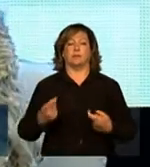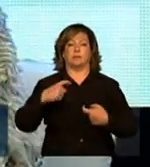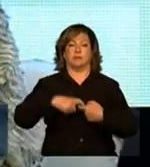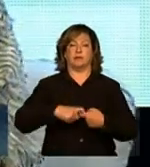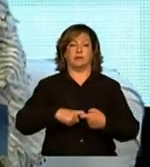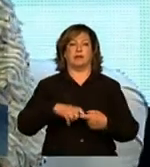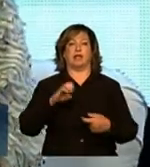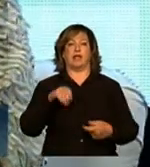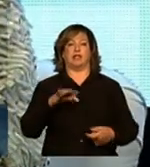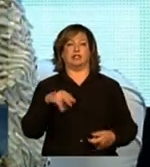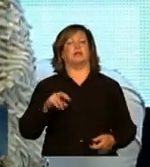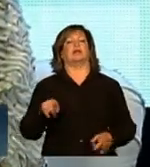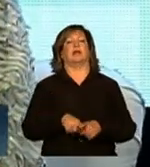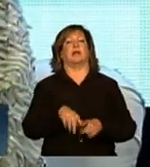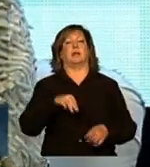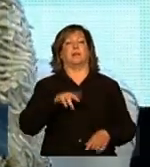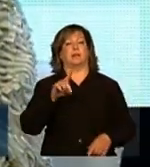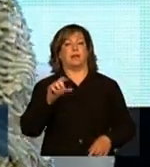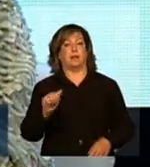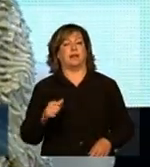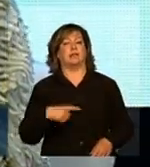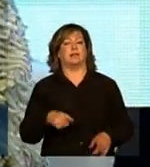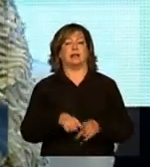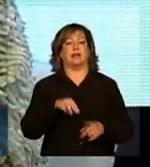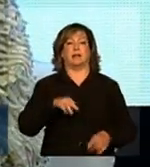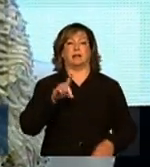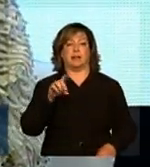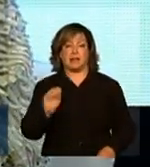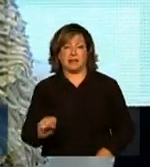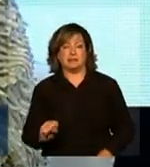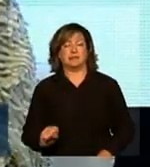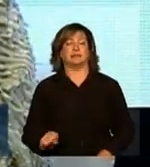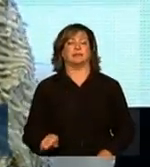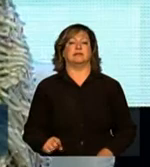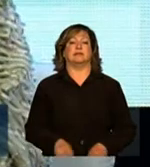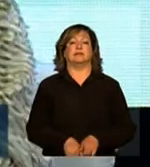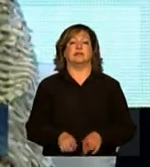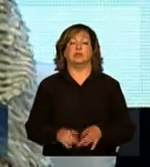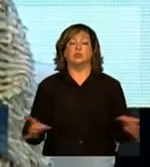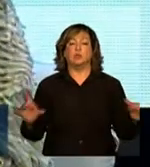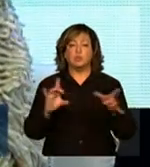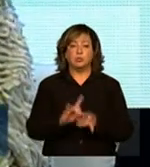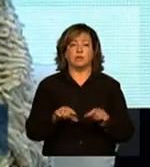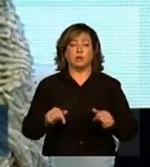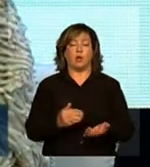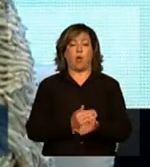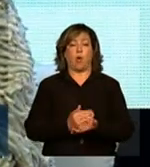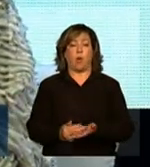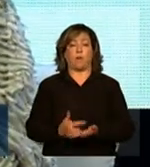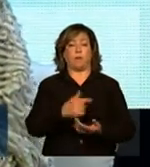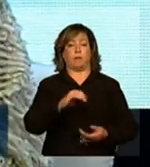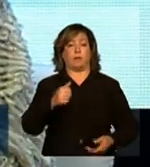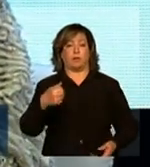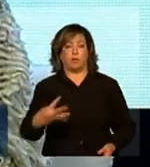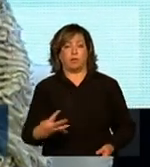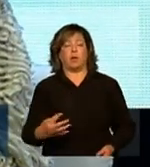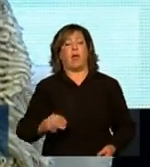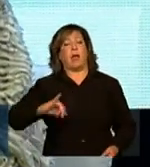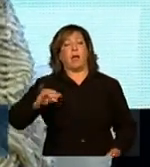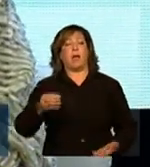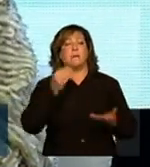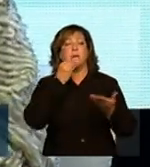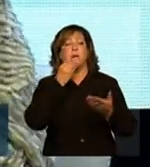Intini, com o MDA e aqui o MDS, poder juntar nesse começo de ano, aproveitando a